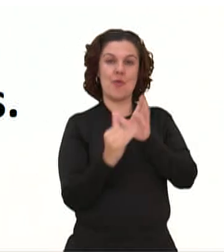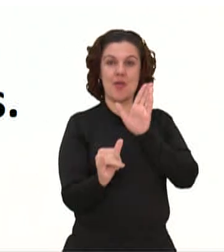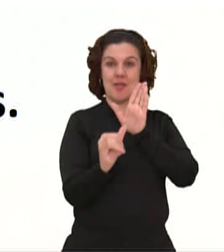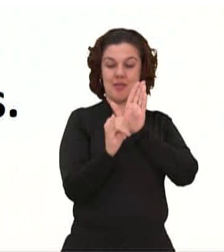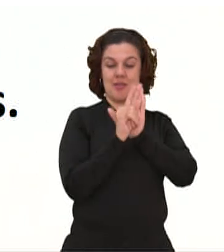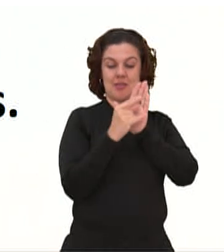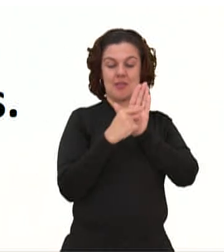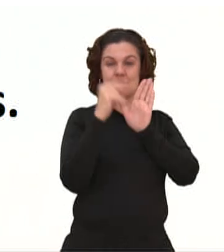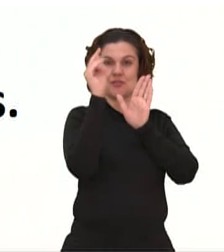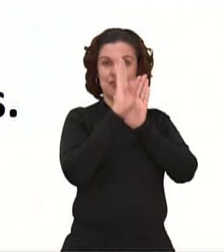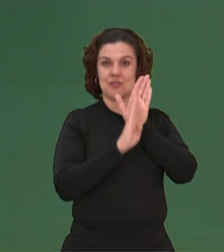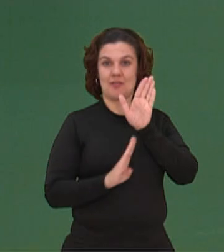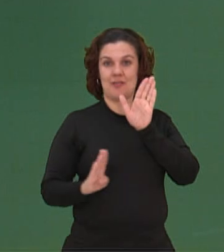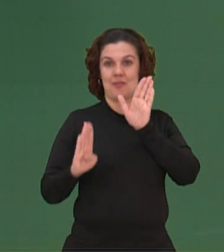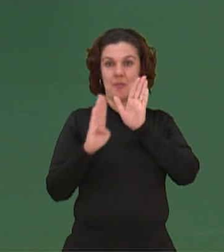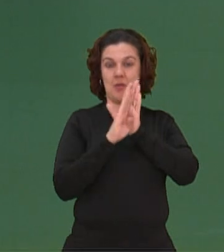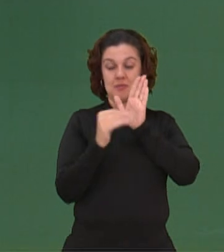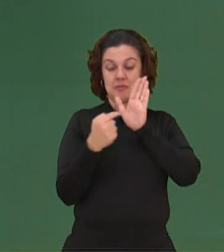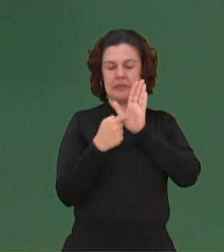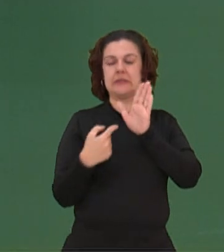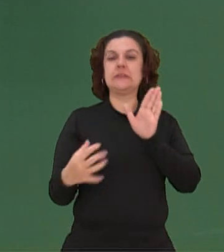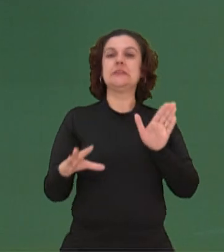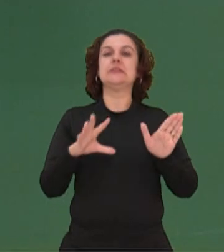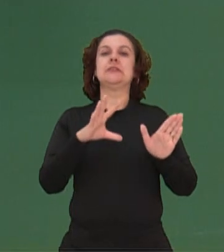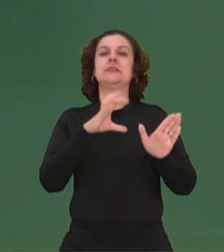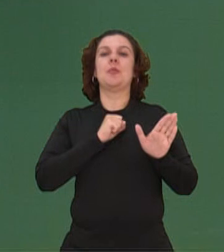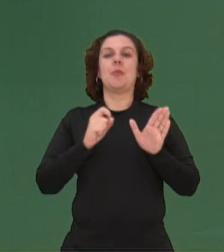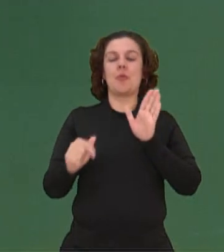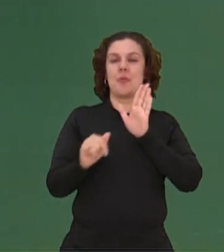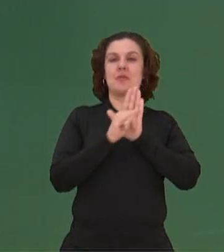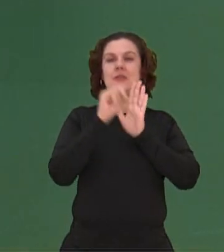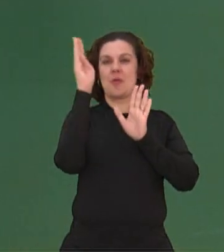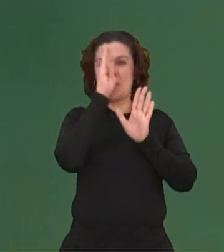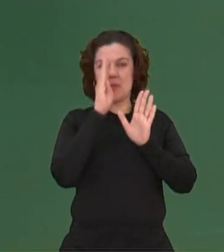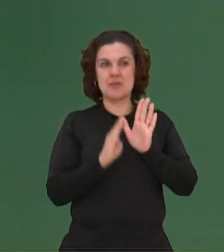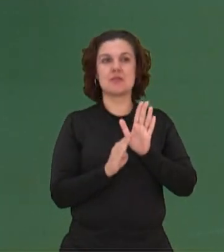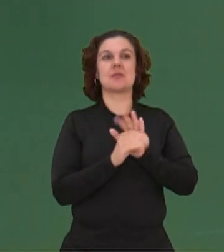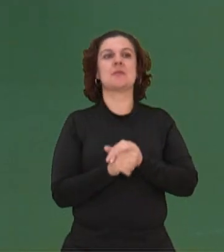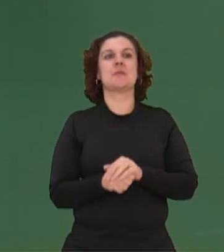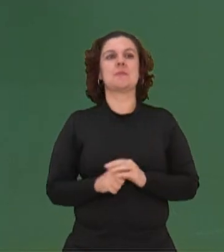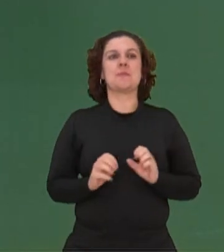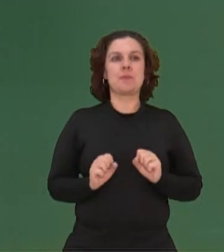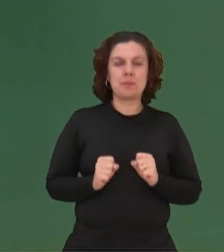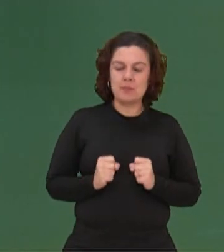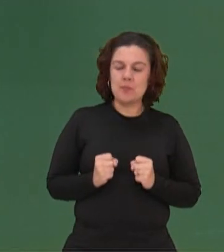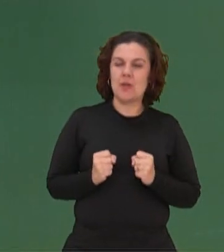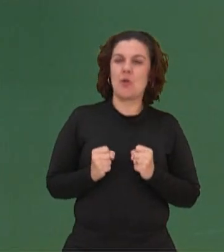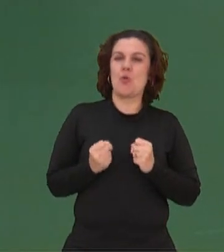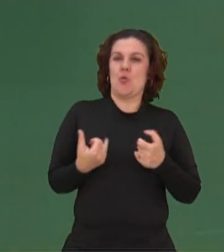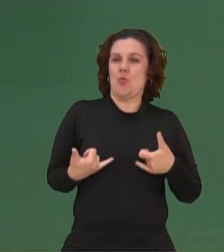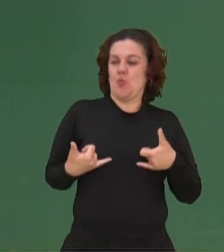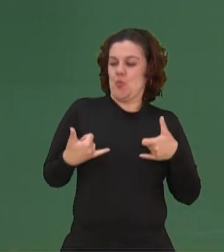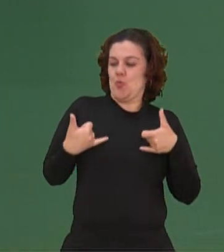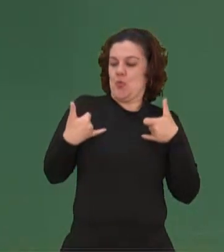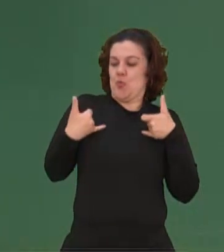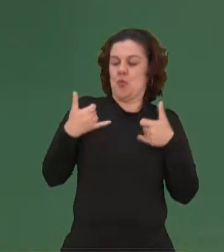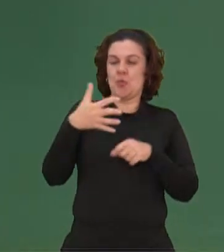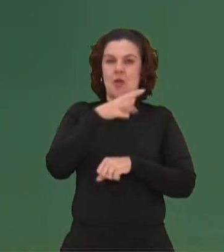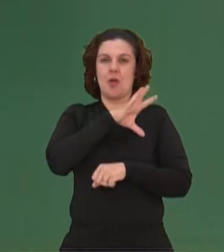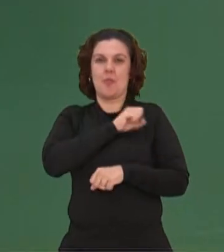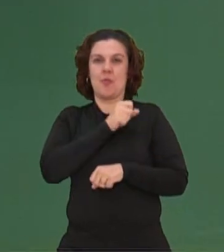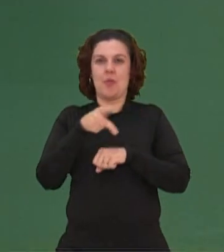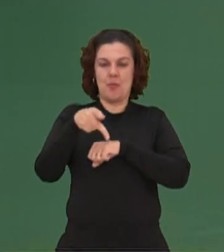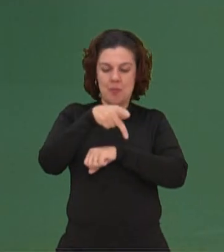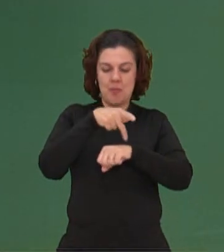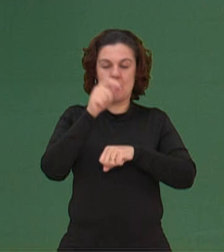identidade brasileira de verdade, uma identidade brasileira maior, um orgulho pela nação e isso através